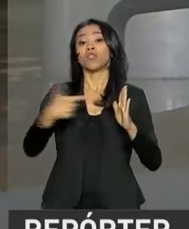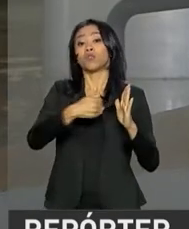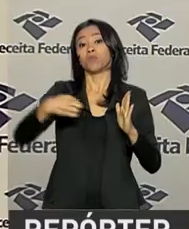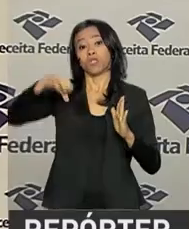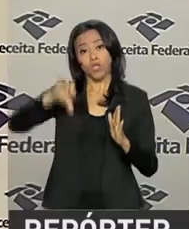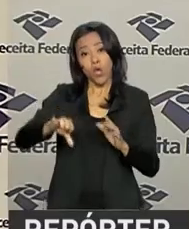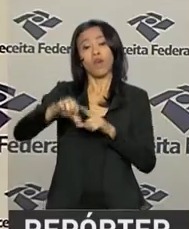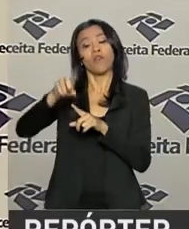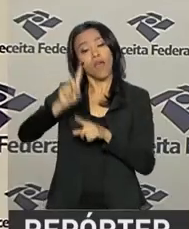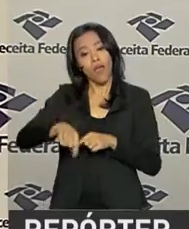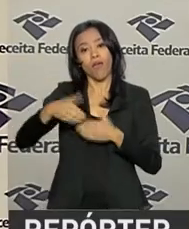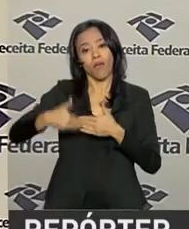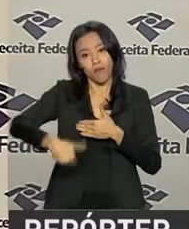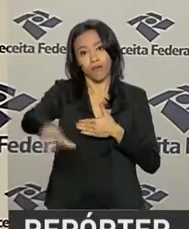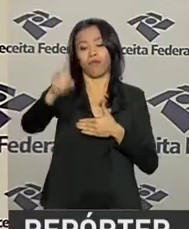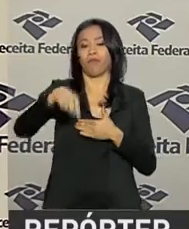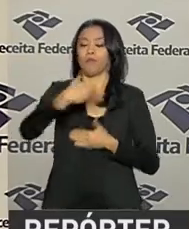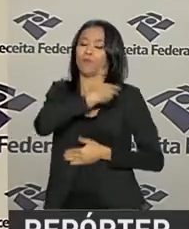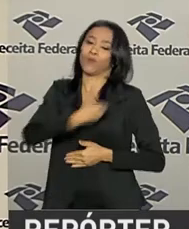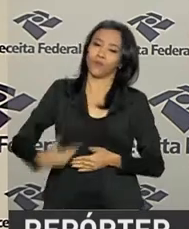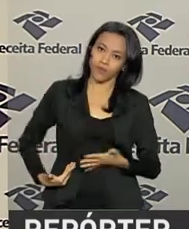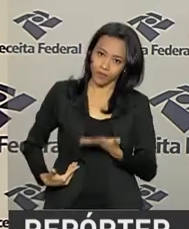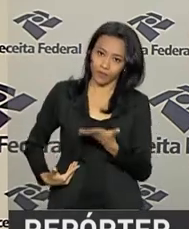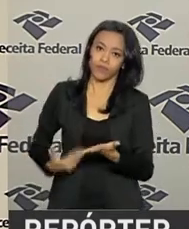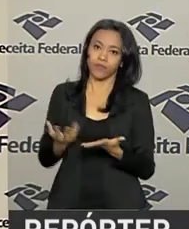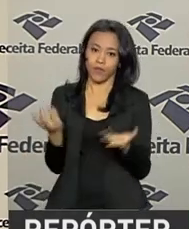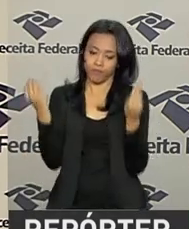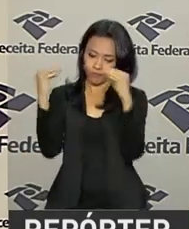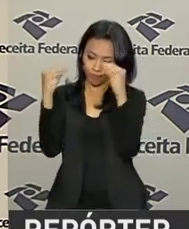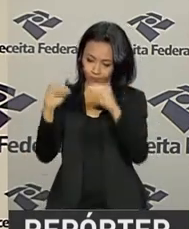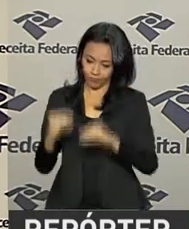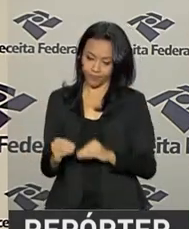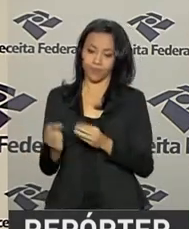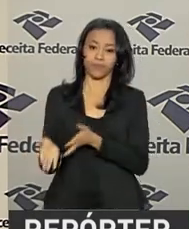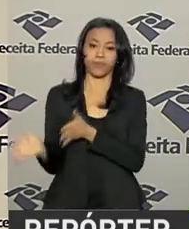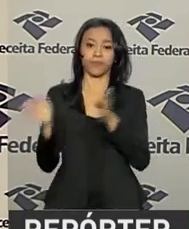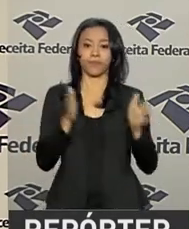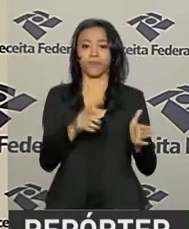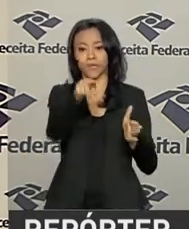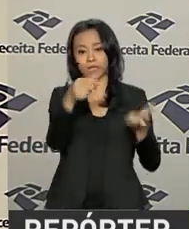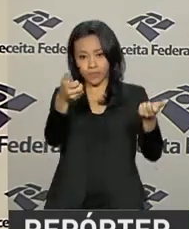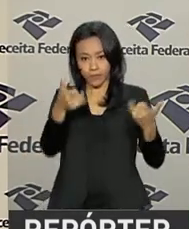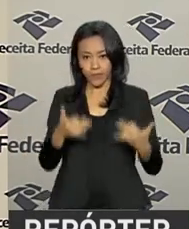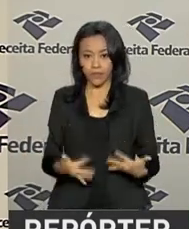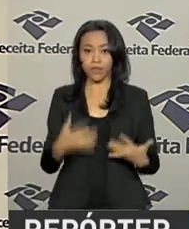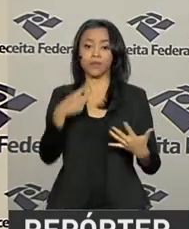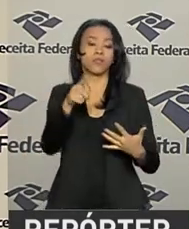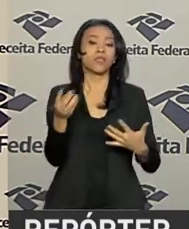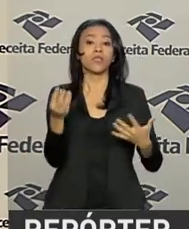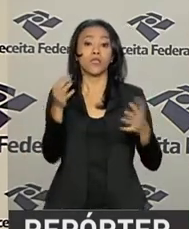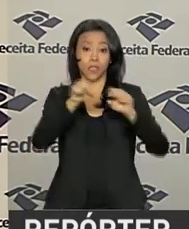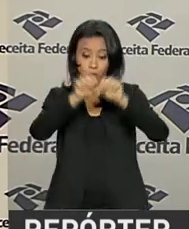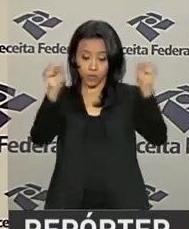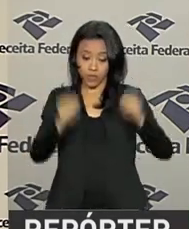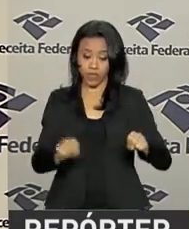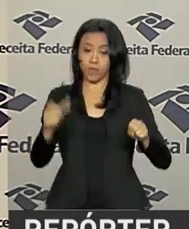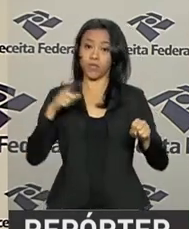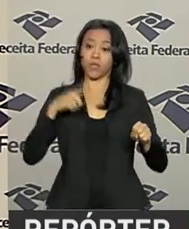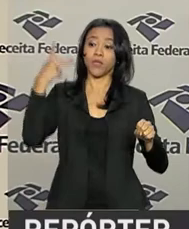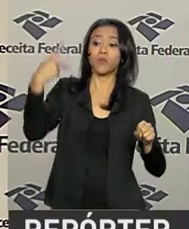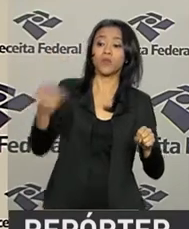públicos o trabalhador sem dúvida nenhuma passa a ter as informações dele do seu vínculo de trabalho de seus eventos